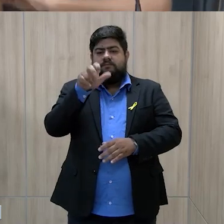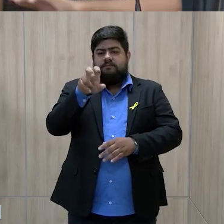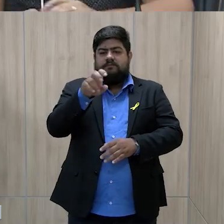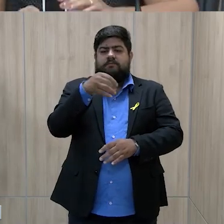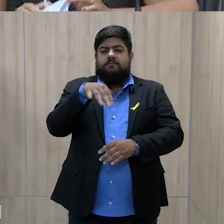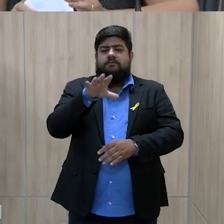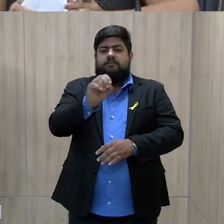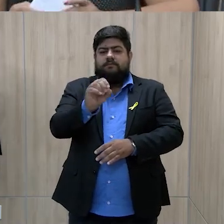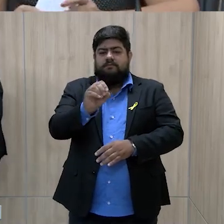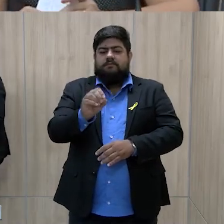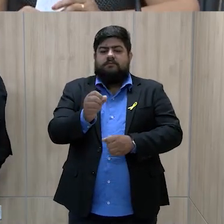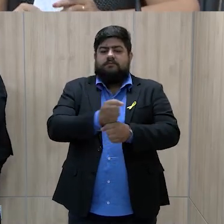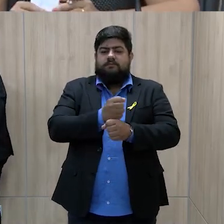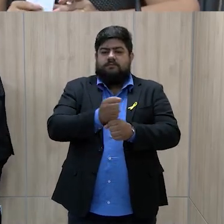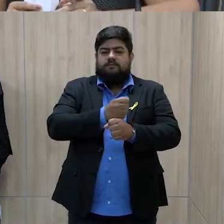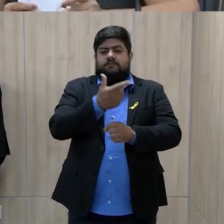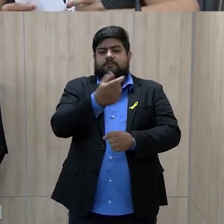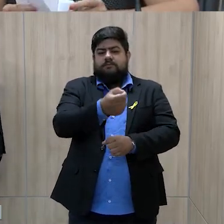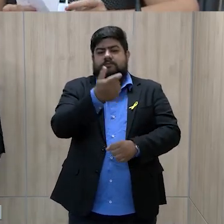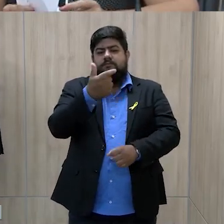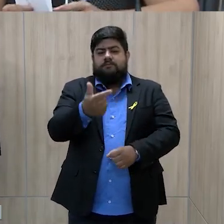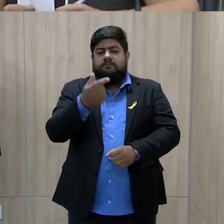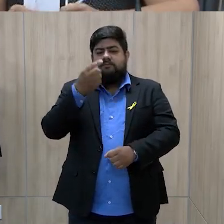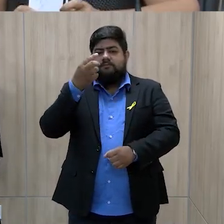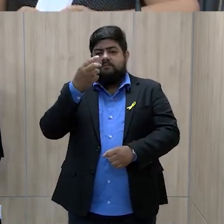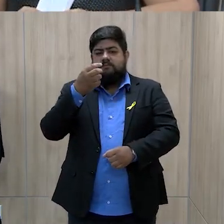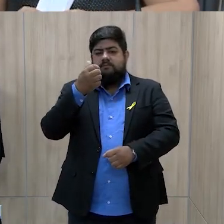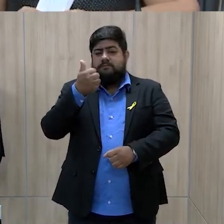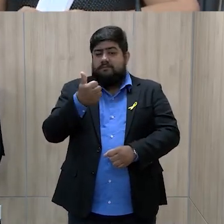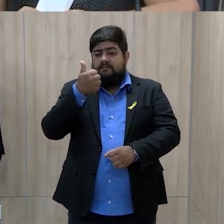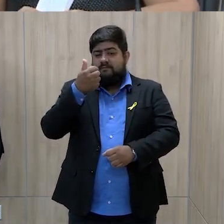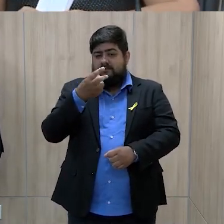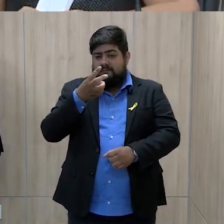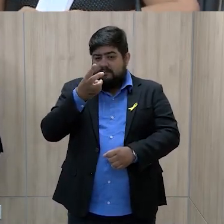de 15 de março de 2013